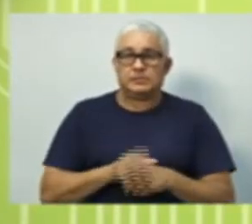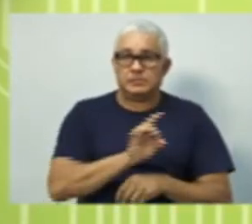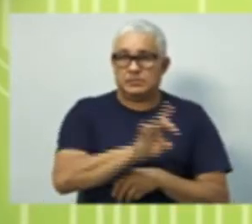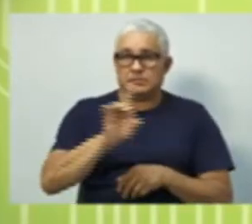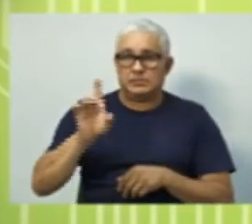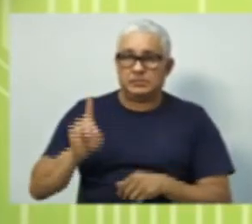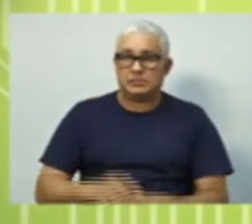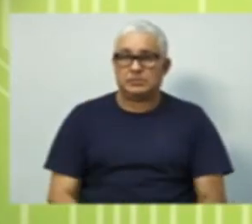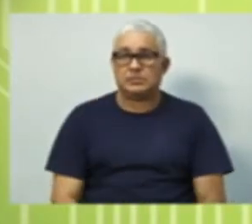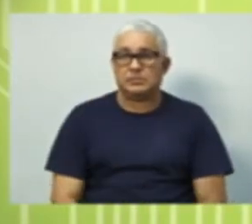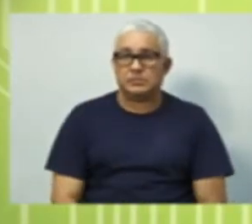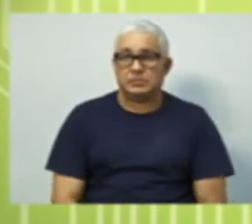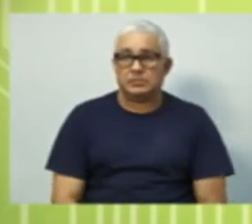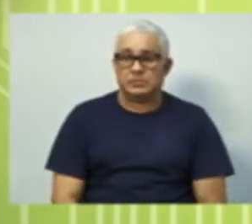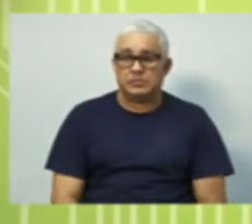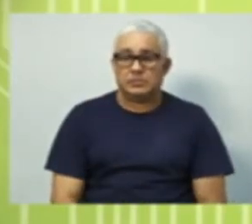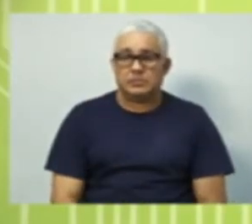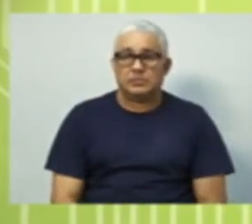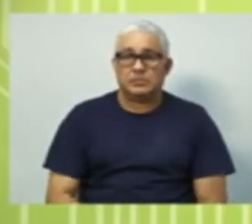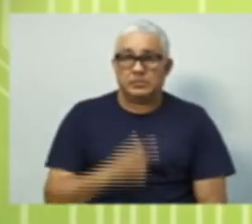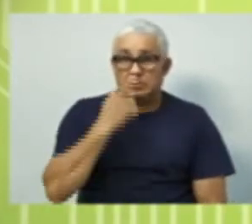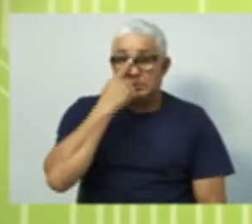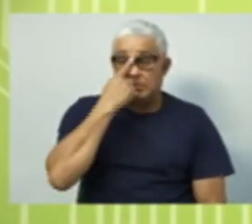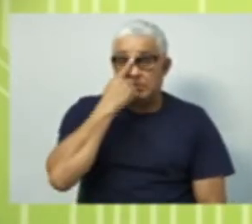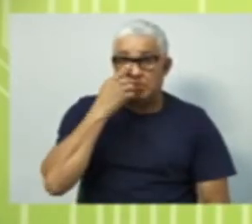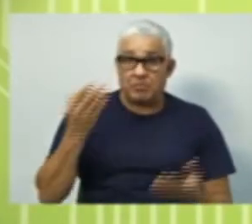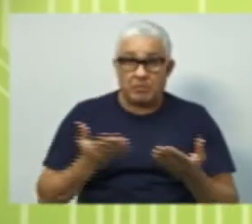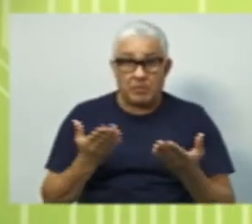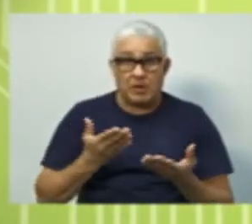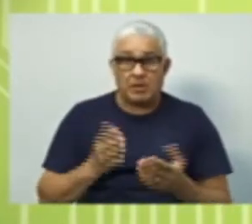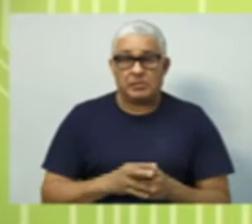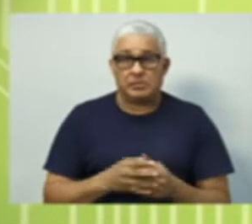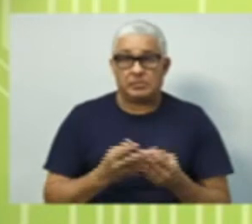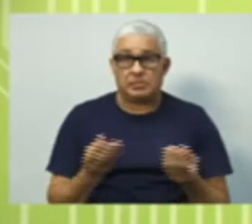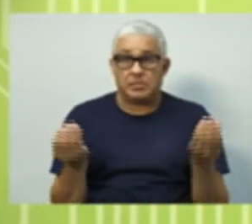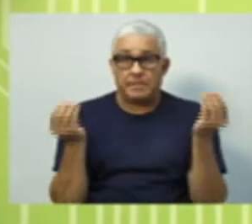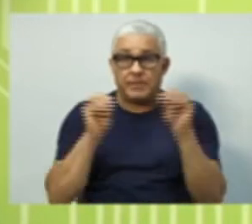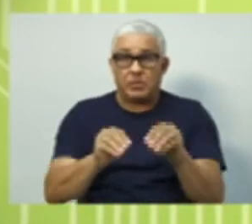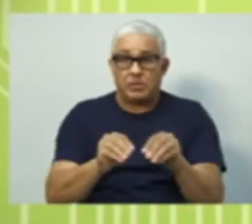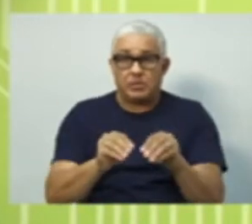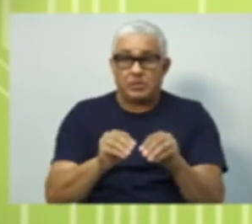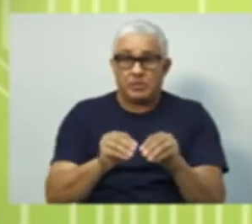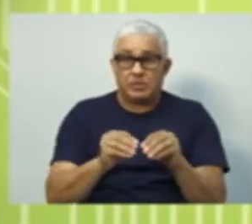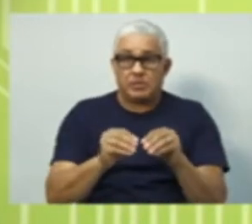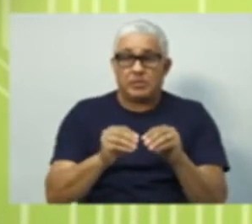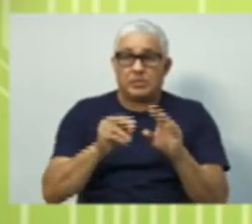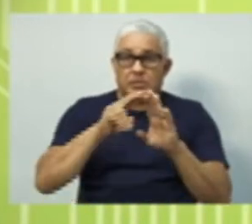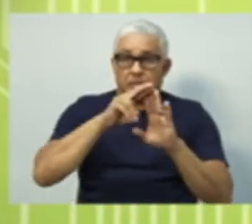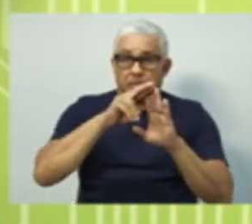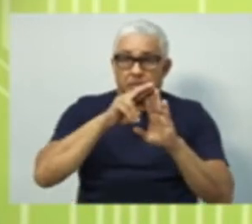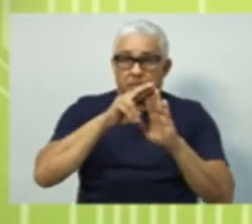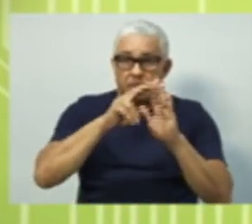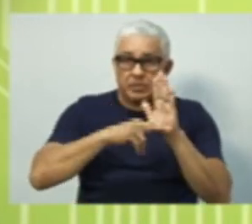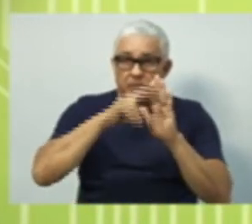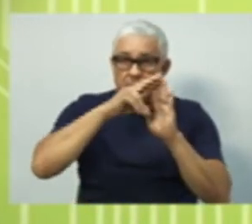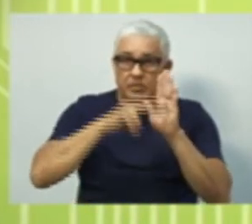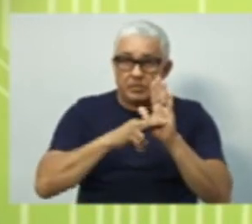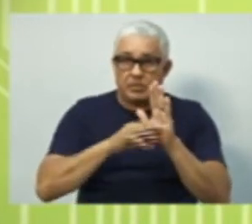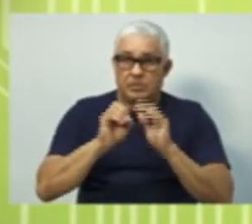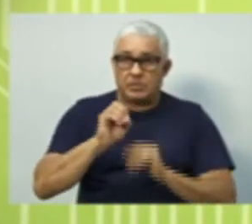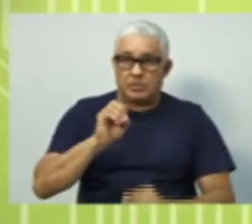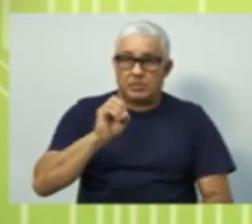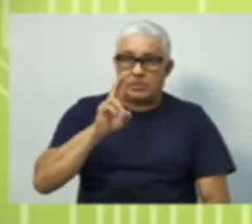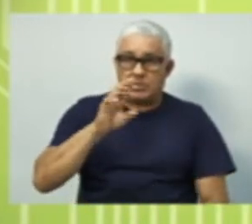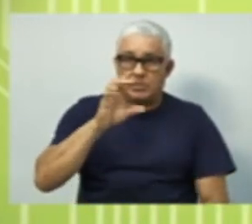falar que a função planejamento da administração ela é a mais importante, porque das funções